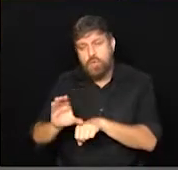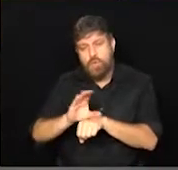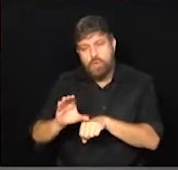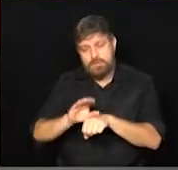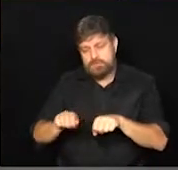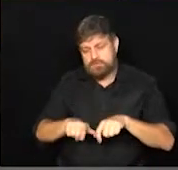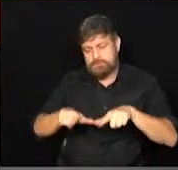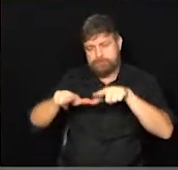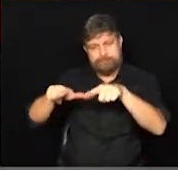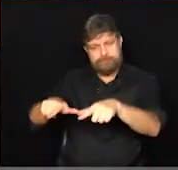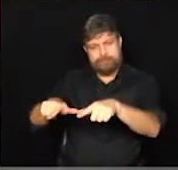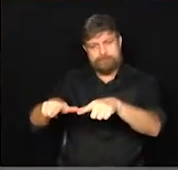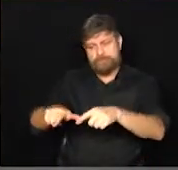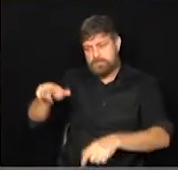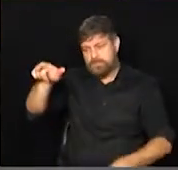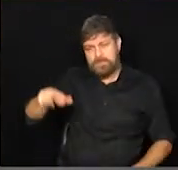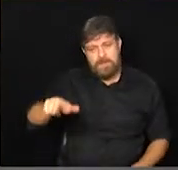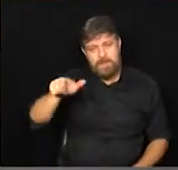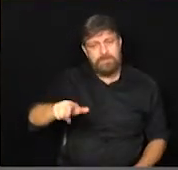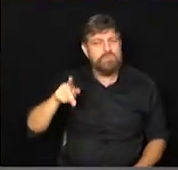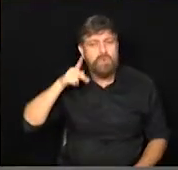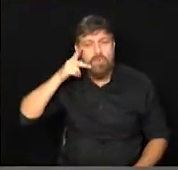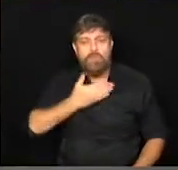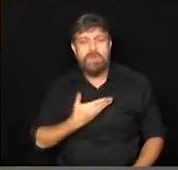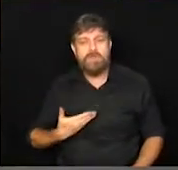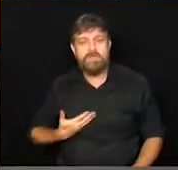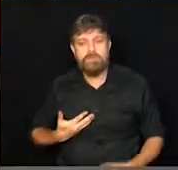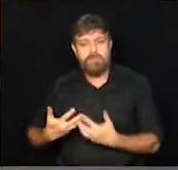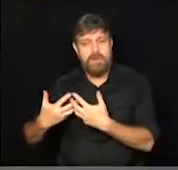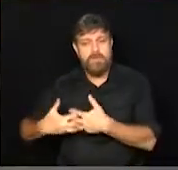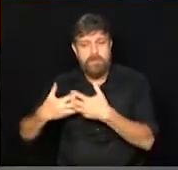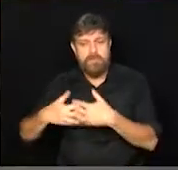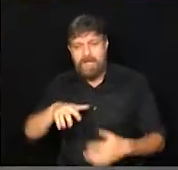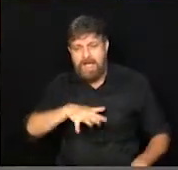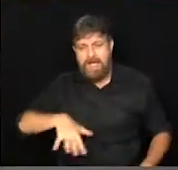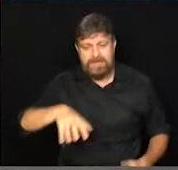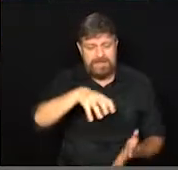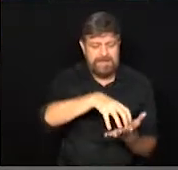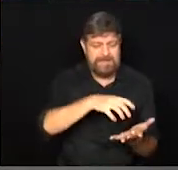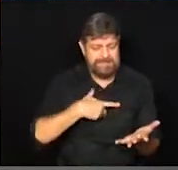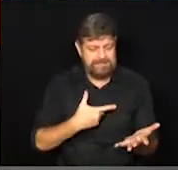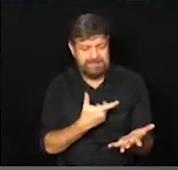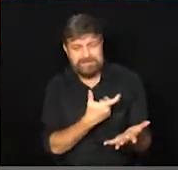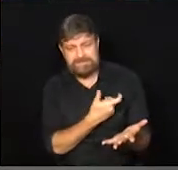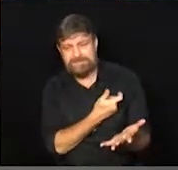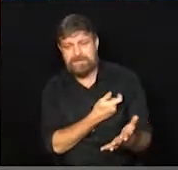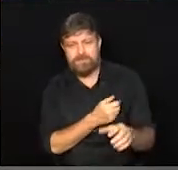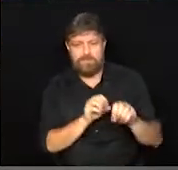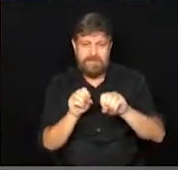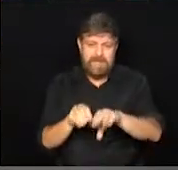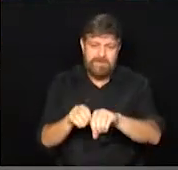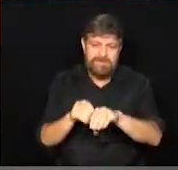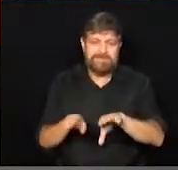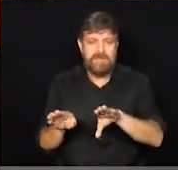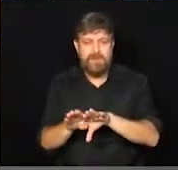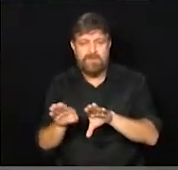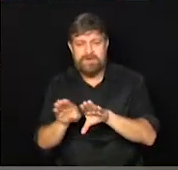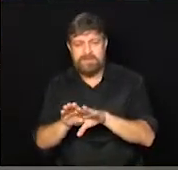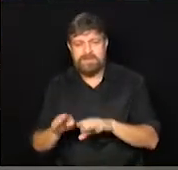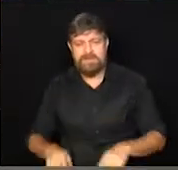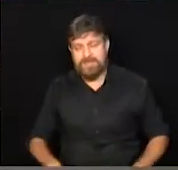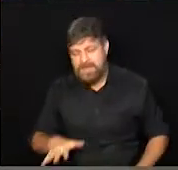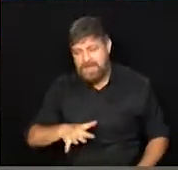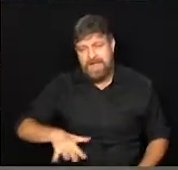formação para quem implementa a política pública na rede de saúde, de educação, de assistência, da rede própria e da rede privada,